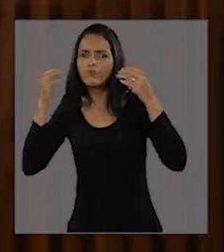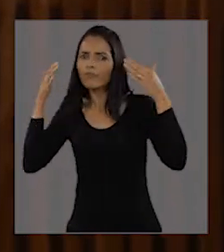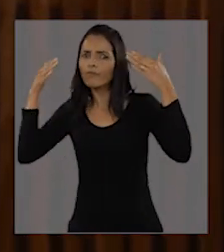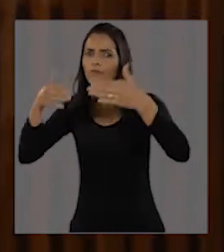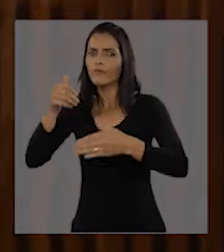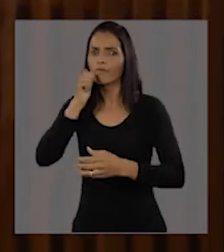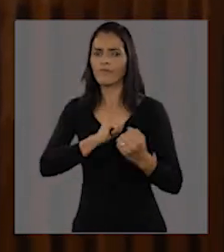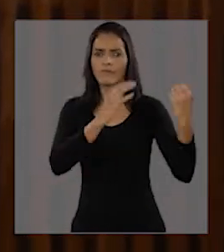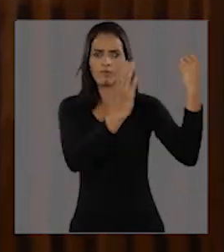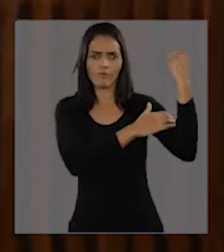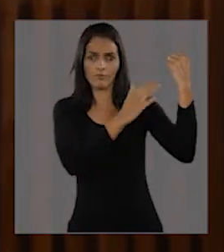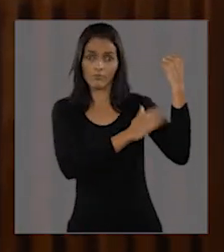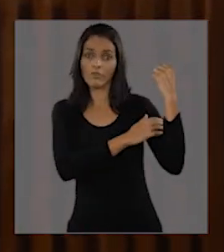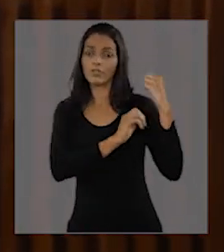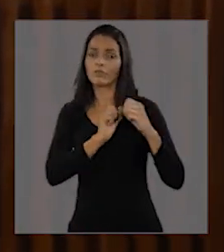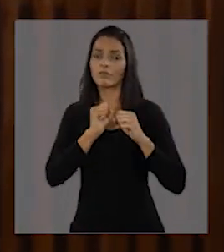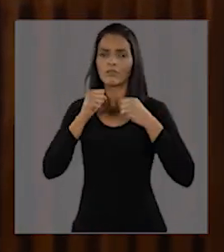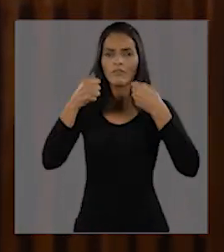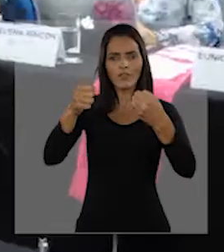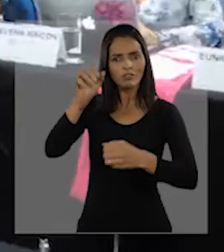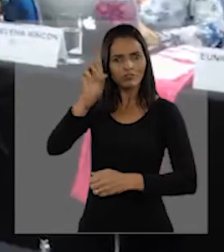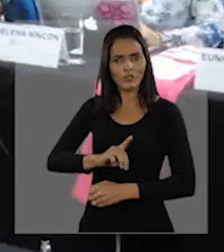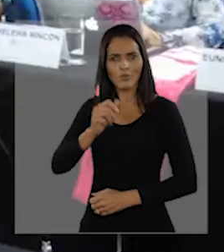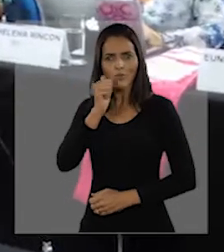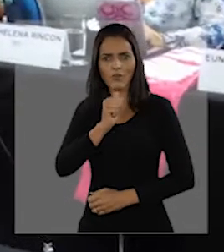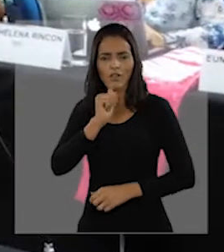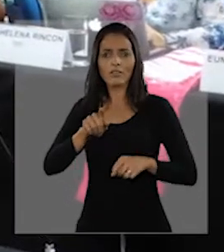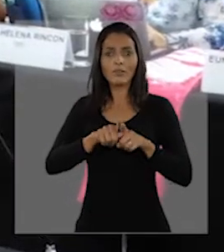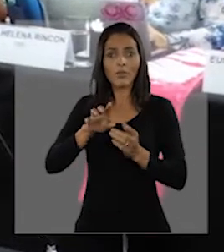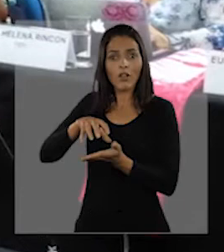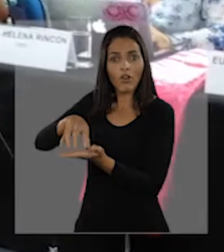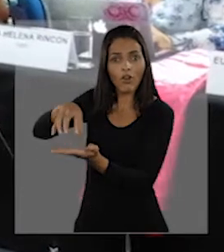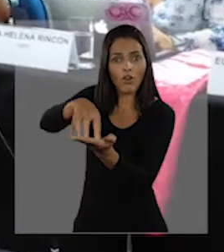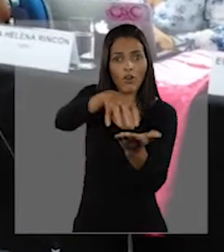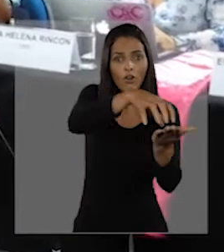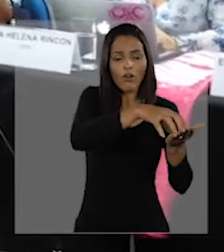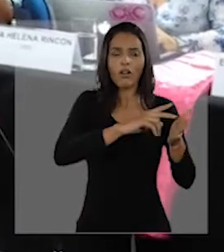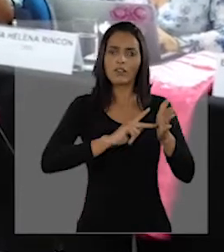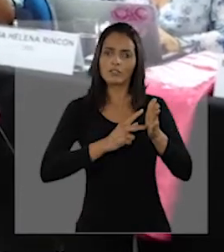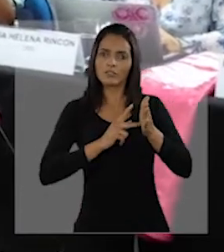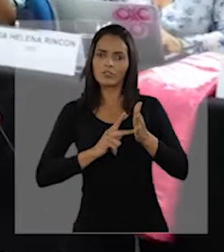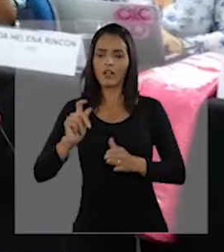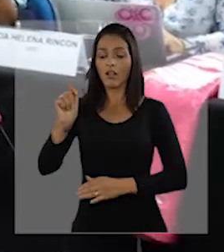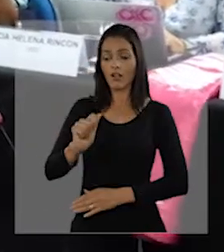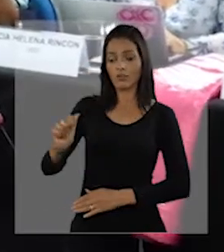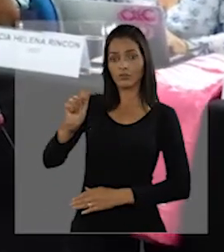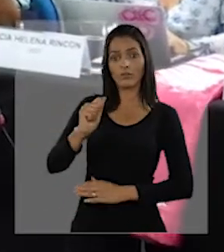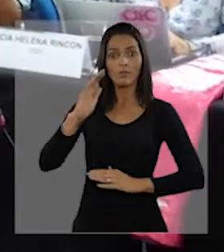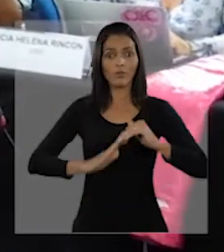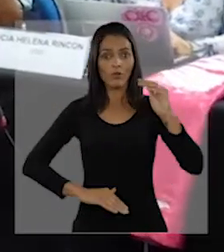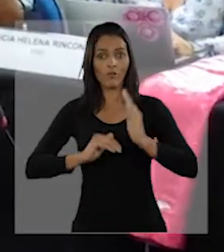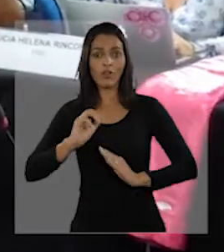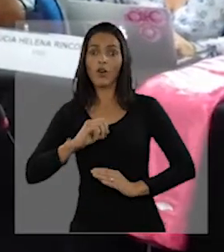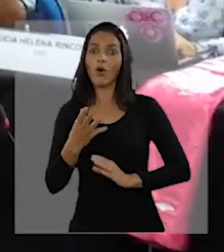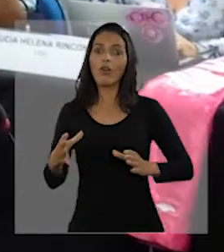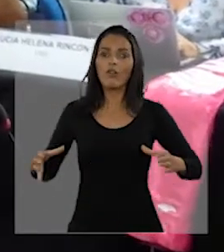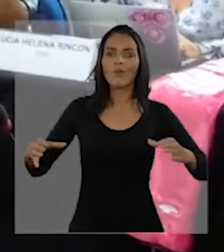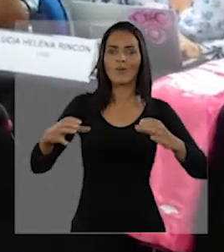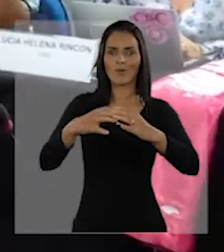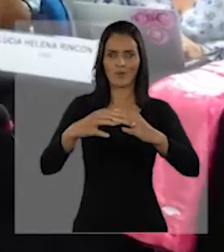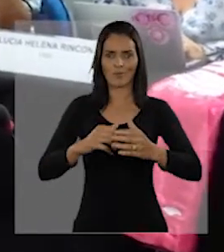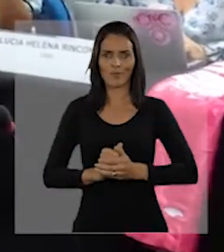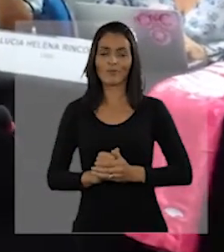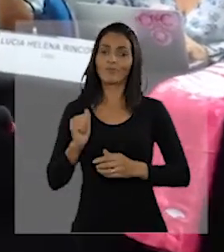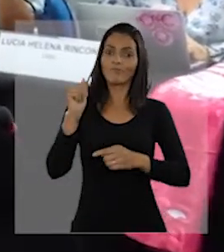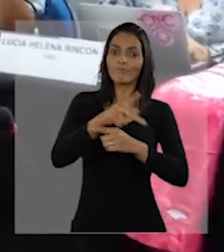caráter feminista e de defesa dos direitos das mulheres, além de organizações sindicais, associativas, profissionais